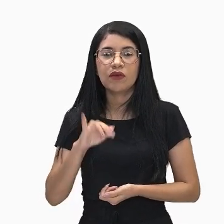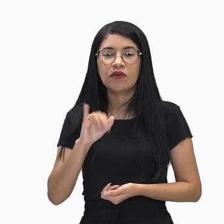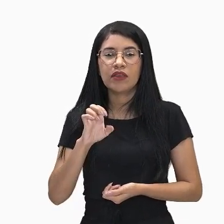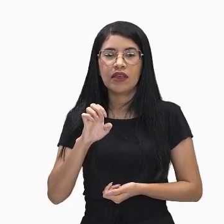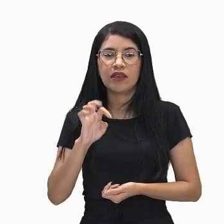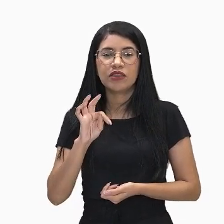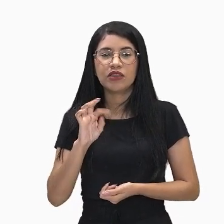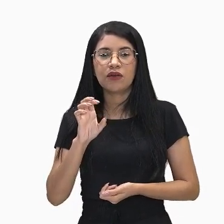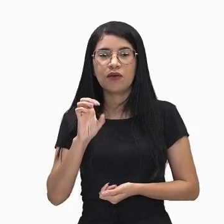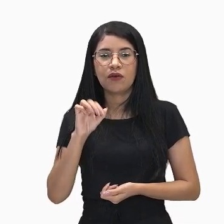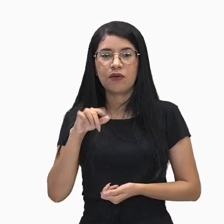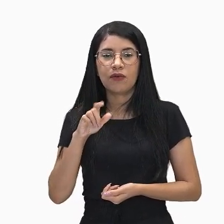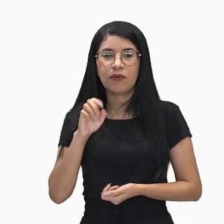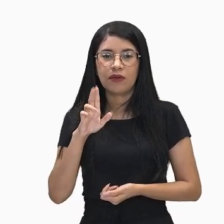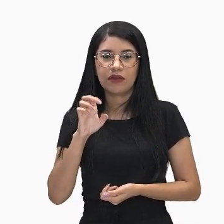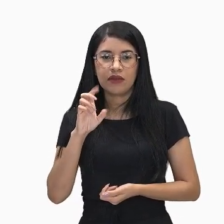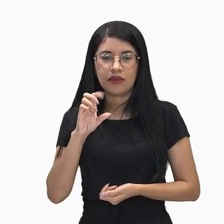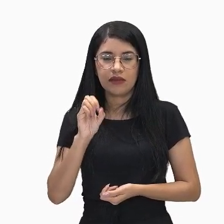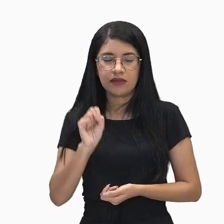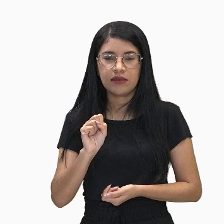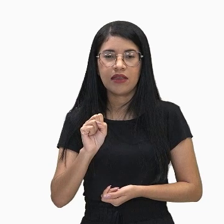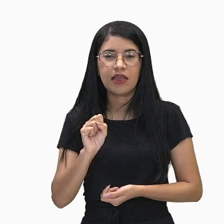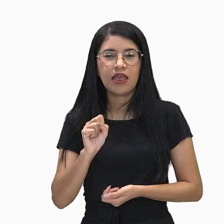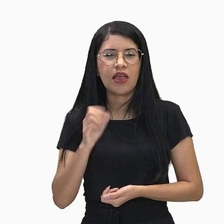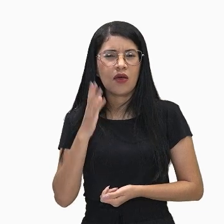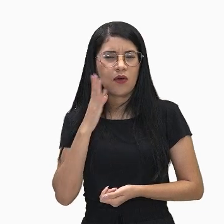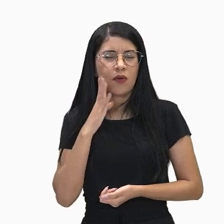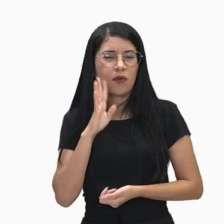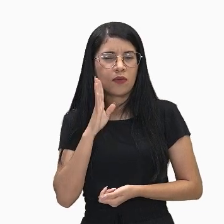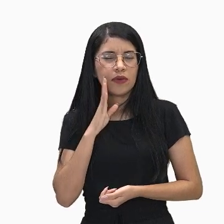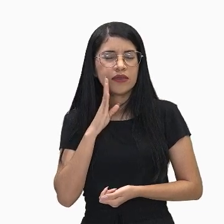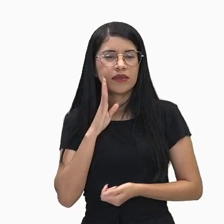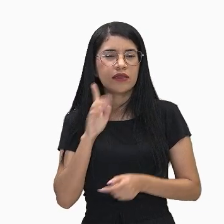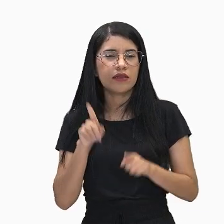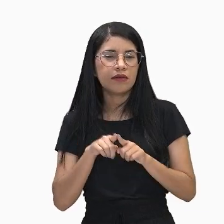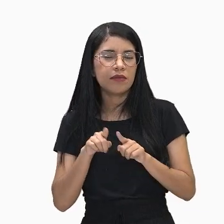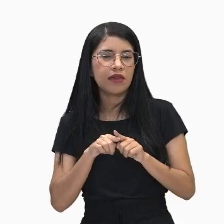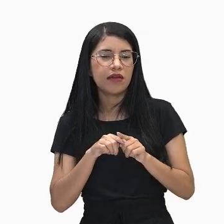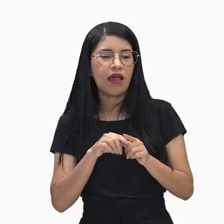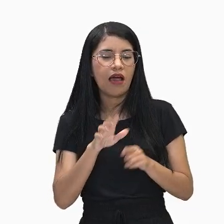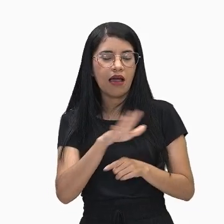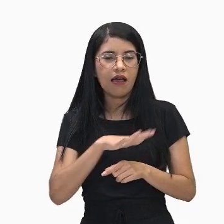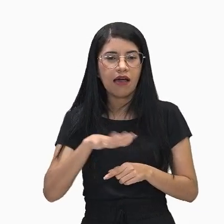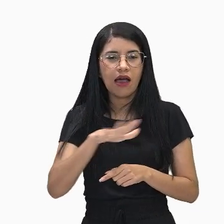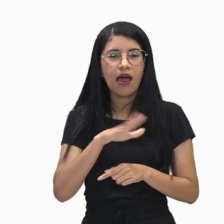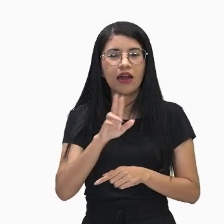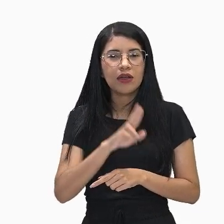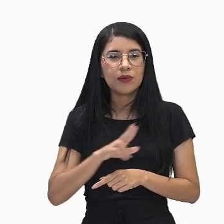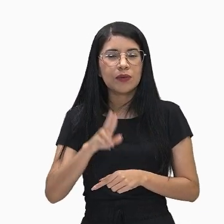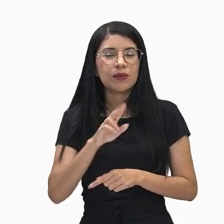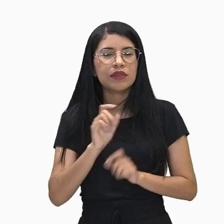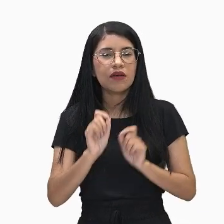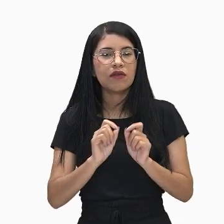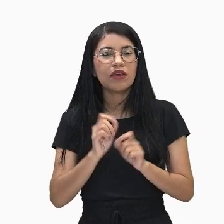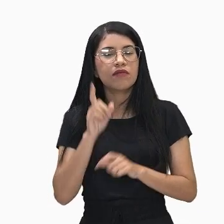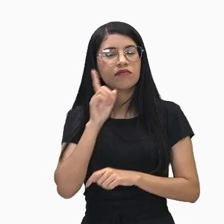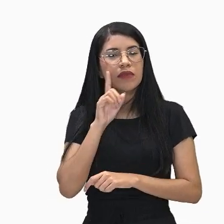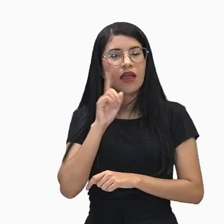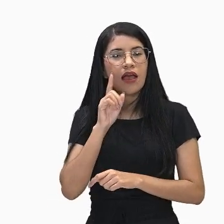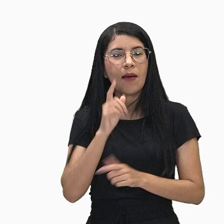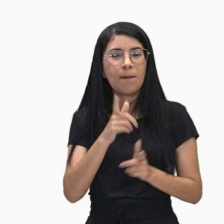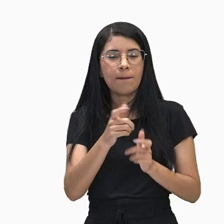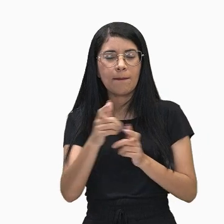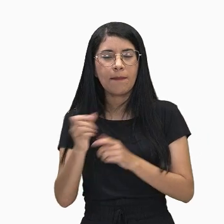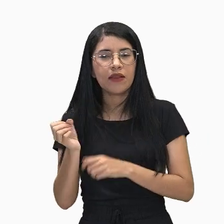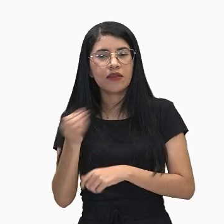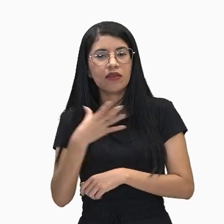bem a região, tinham vantagem. Os Estados Unidos usaram armas modernas, como bombas incendiárias, e armas químicas